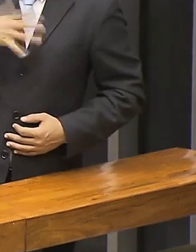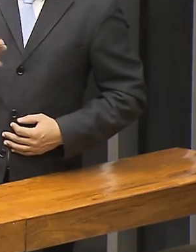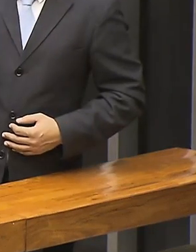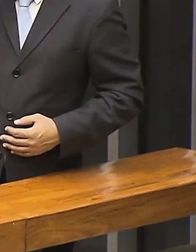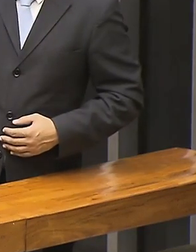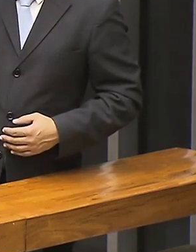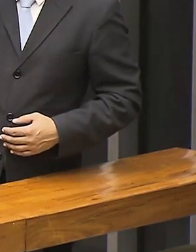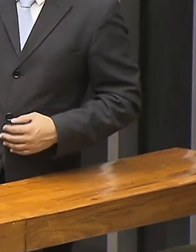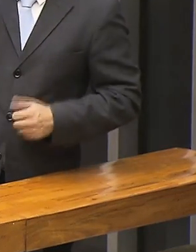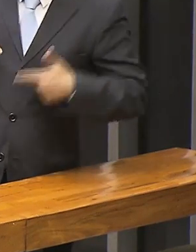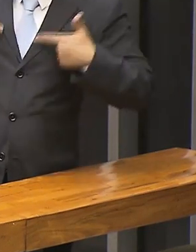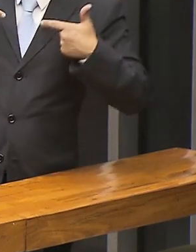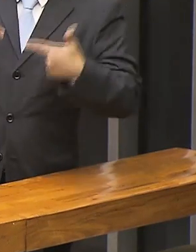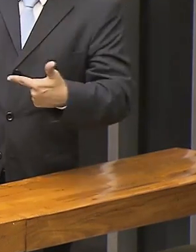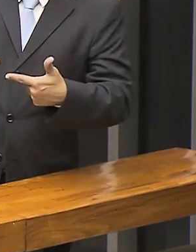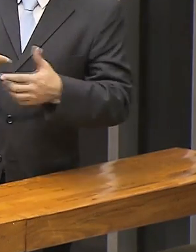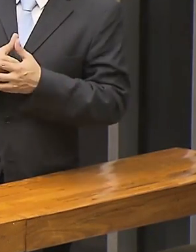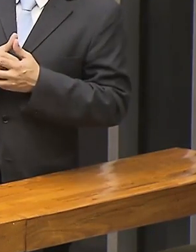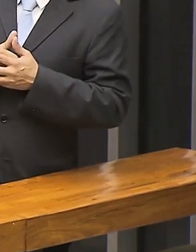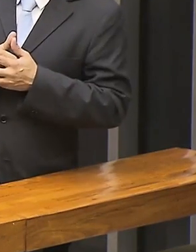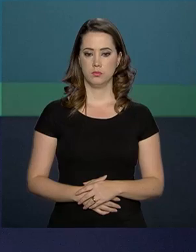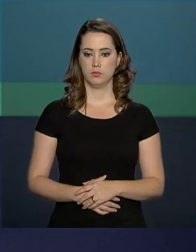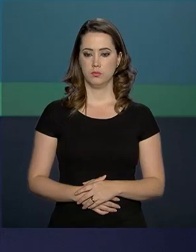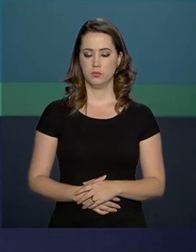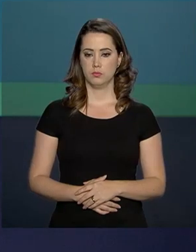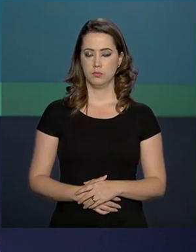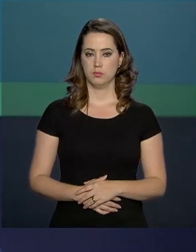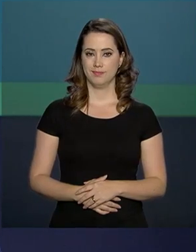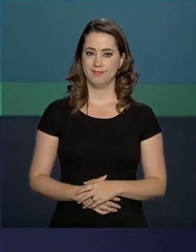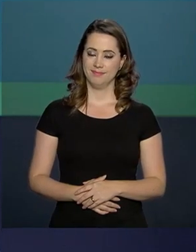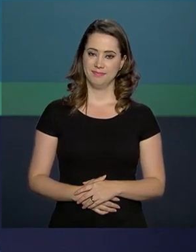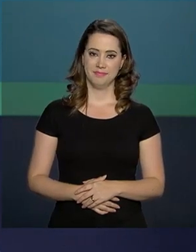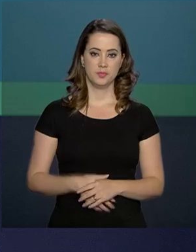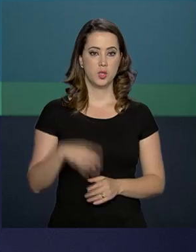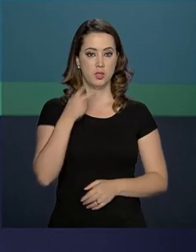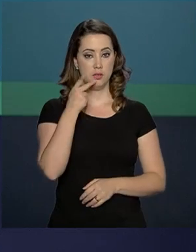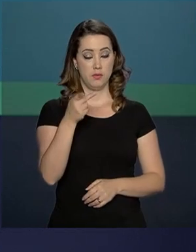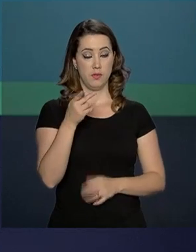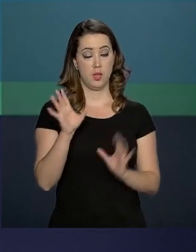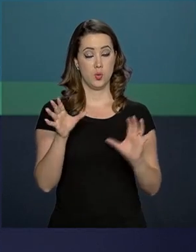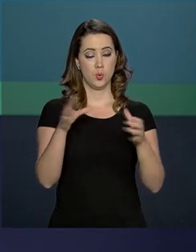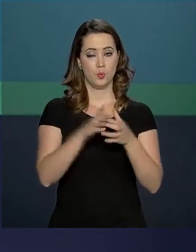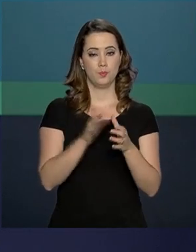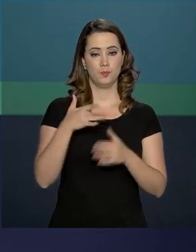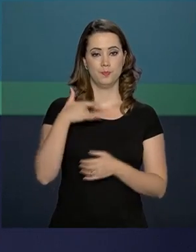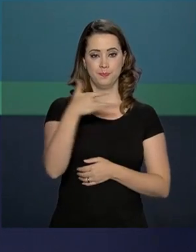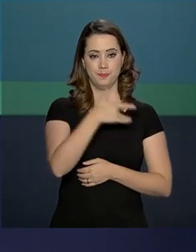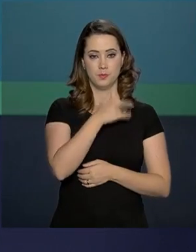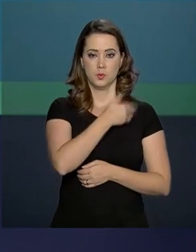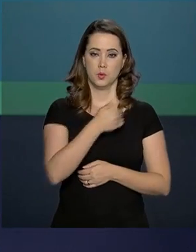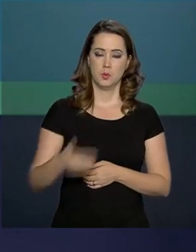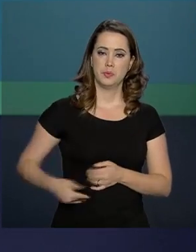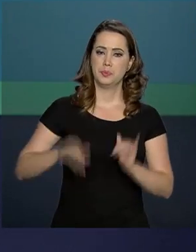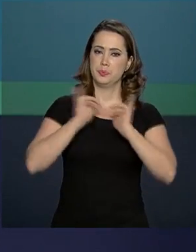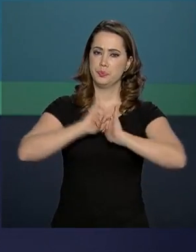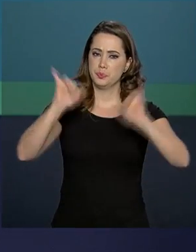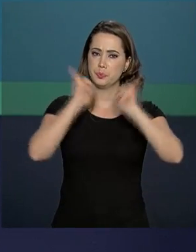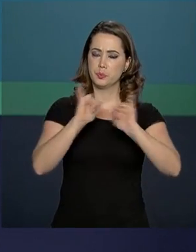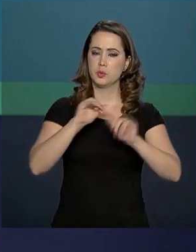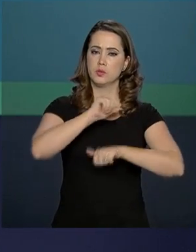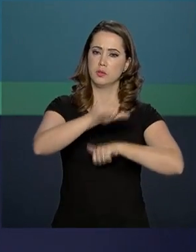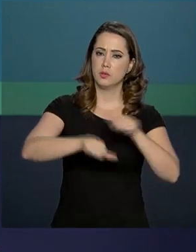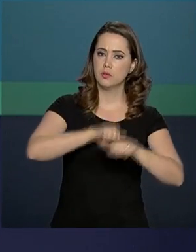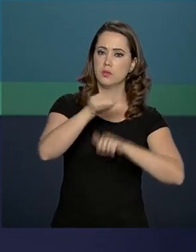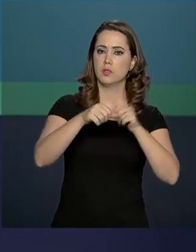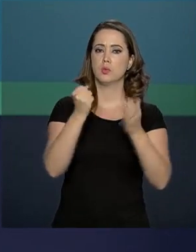os dias, lutando pelo avanço desta causa. E ainda sobre ações na área da saúde, o governo